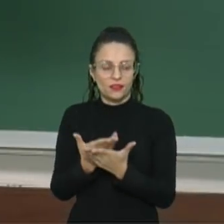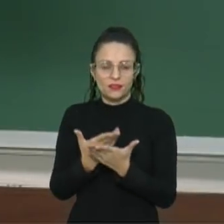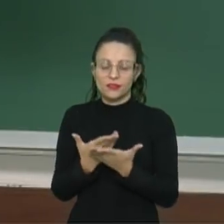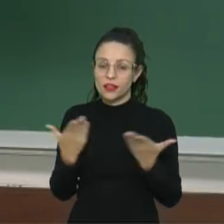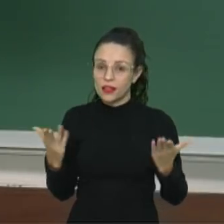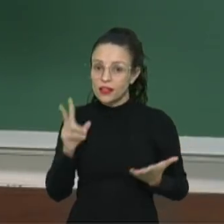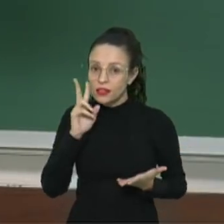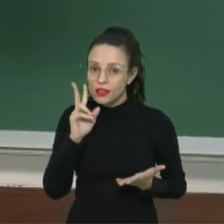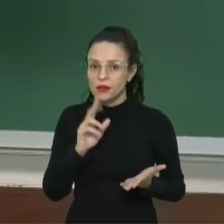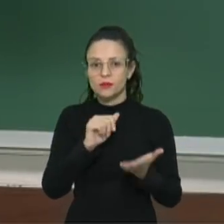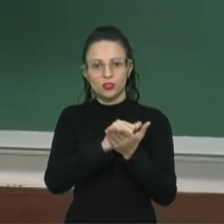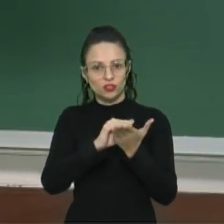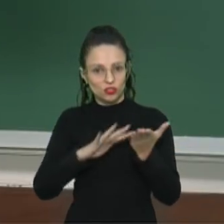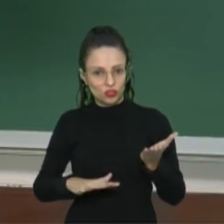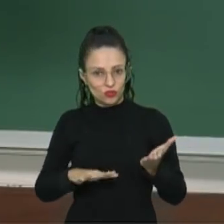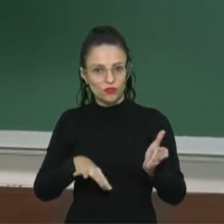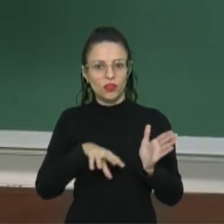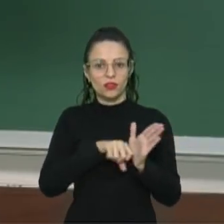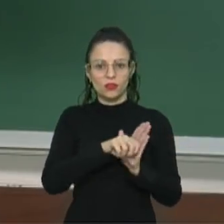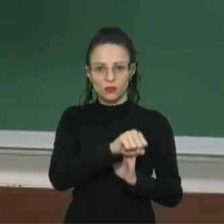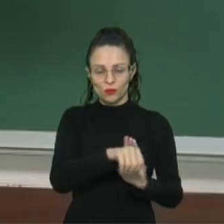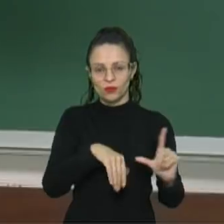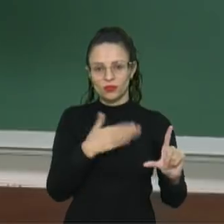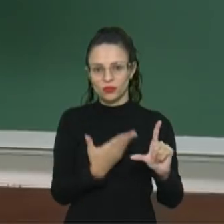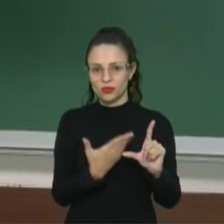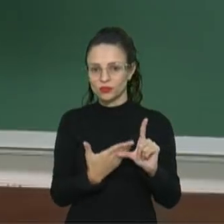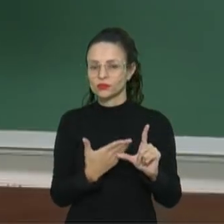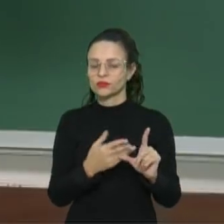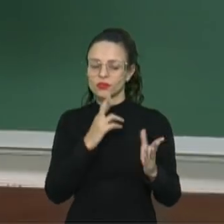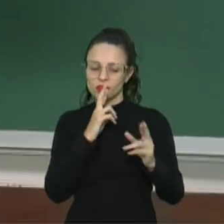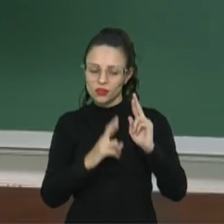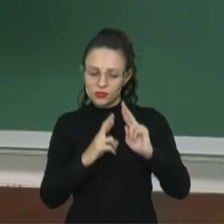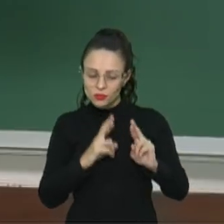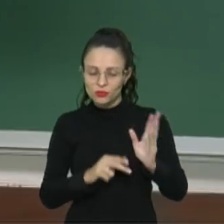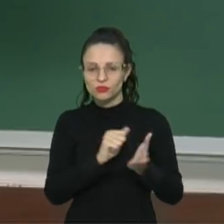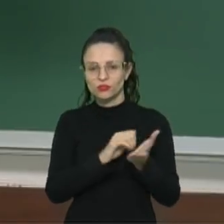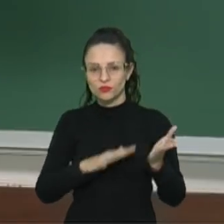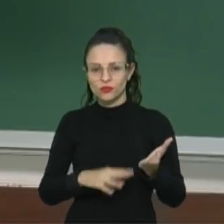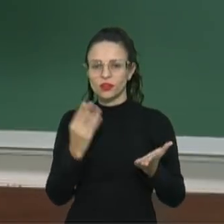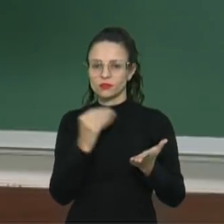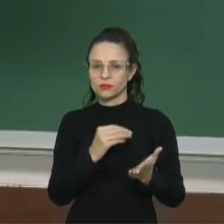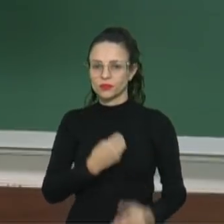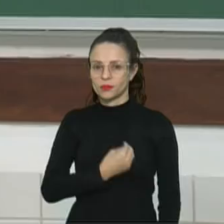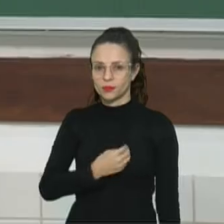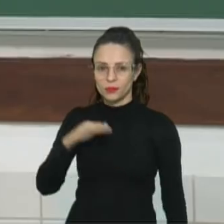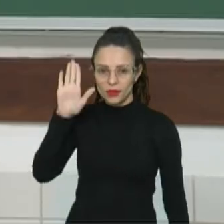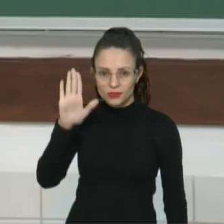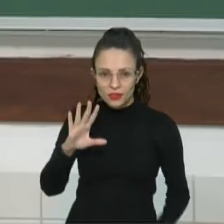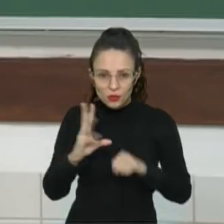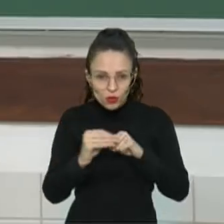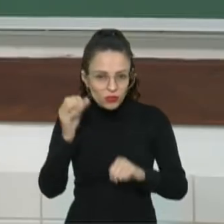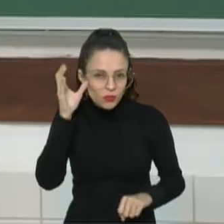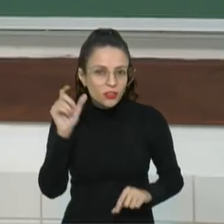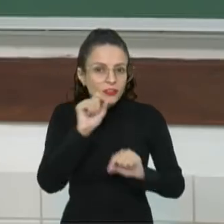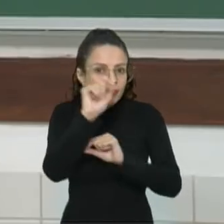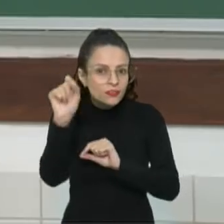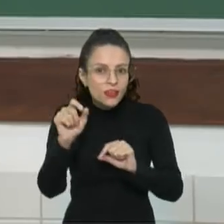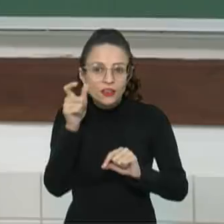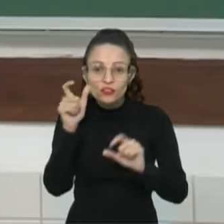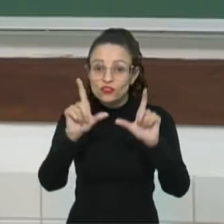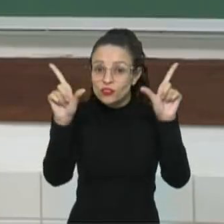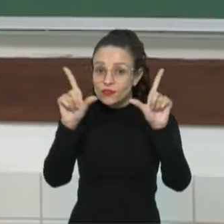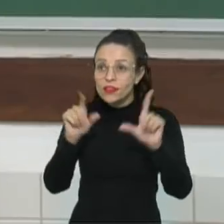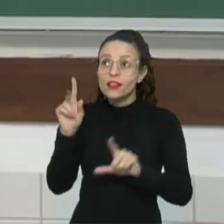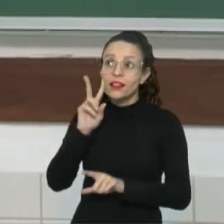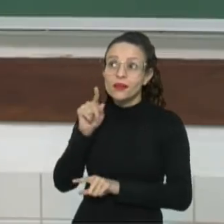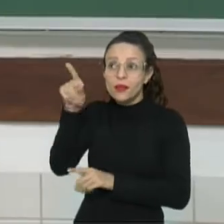E lembrem das atividades do Classroom, né? Façam as atividades, vale presença, vale conhecimento. Quem está fazendo pela televisão, lembrar de